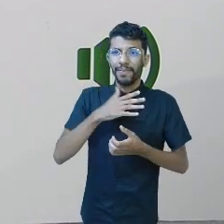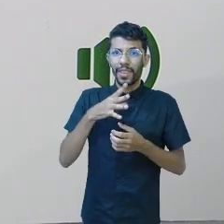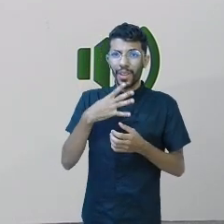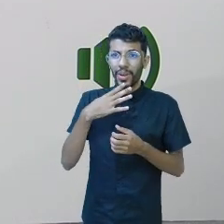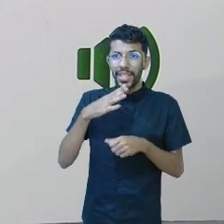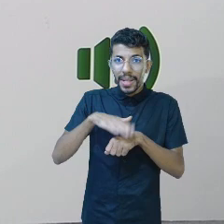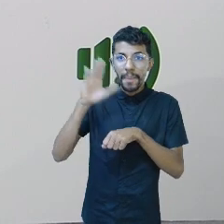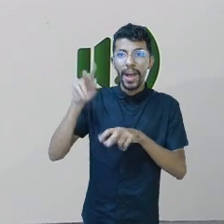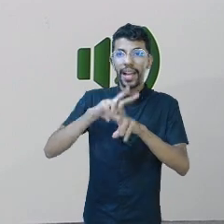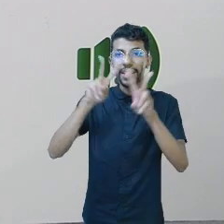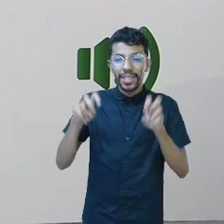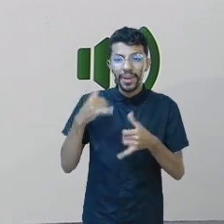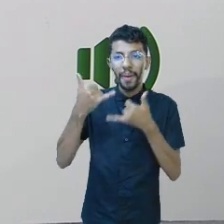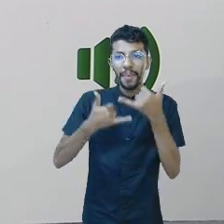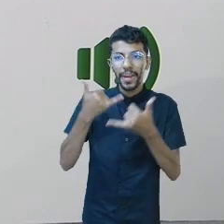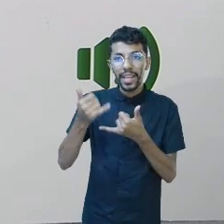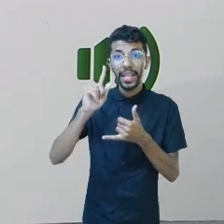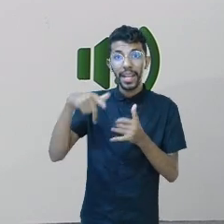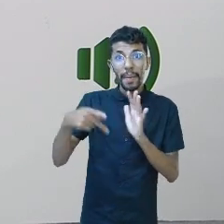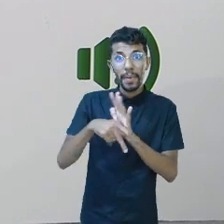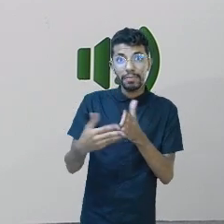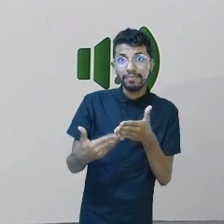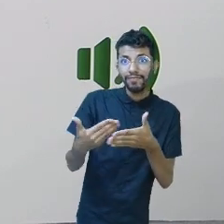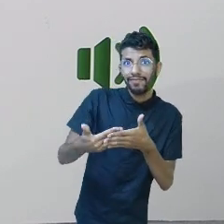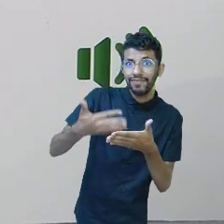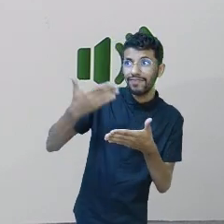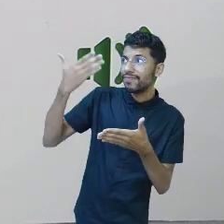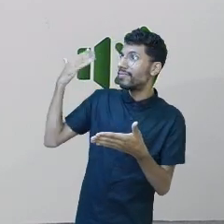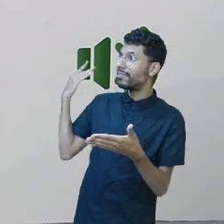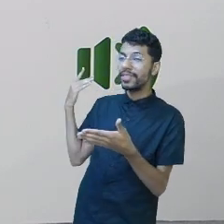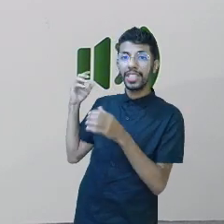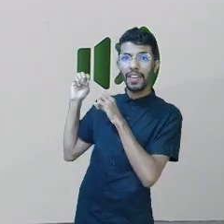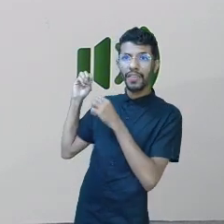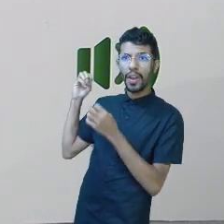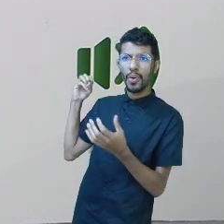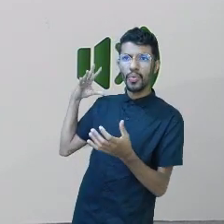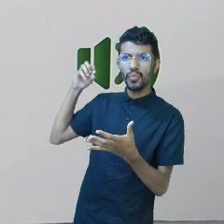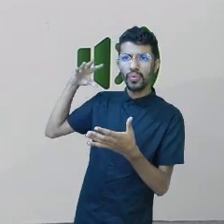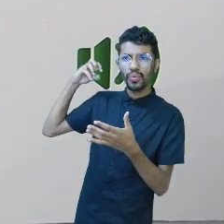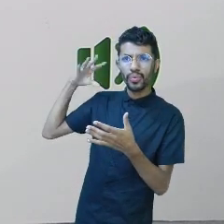essas brincadeiras que vêm lá do passado, que são ensinadas de